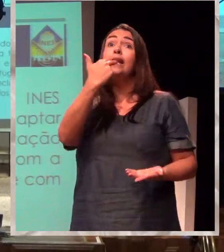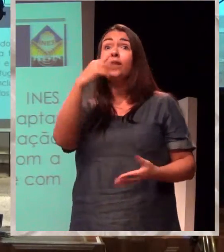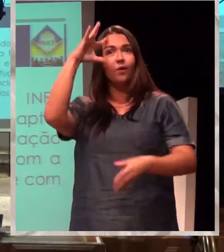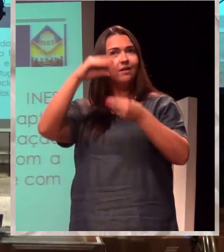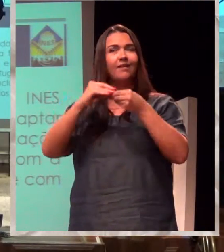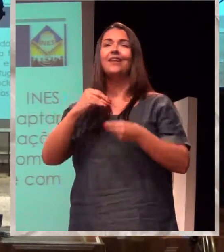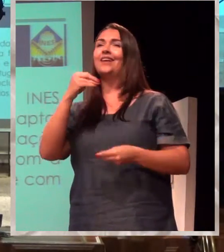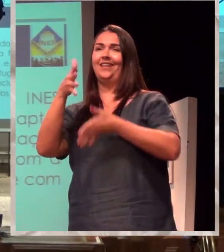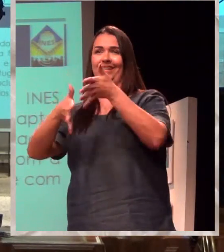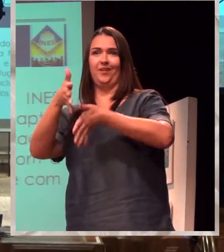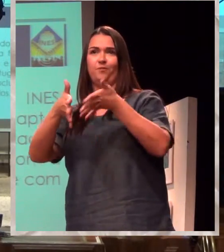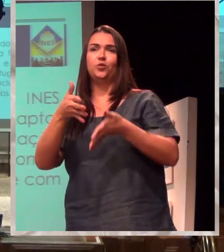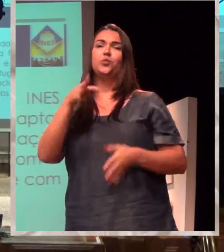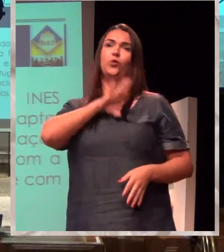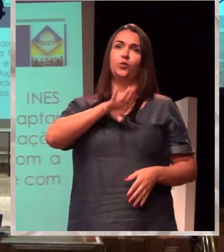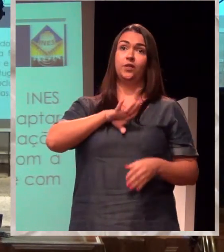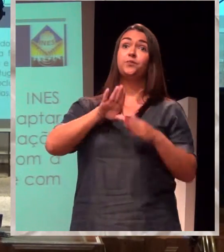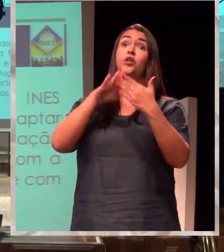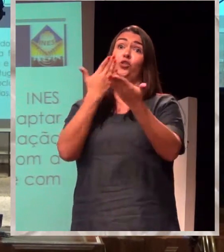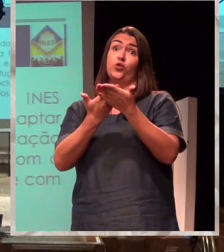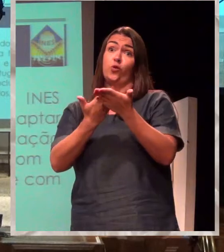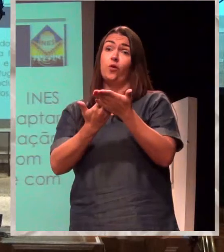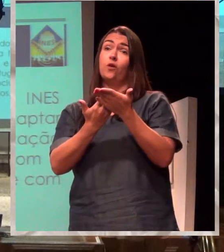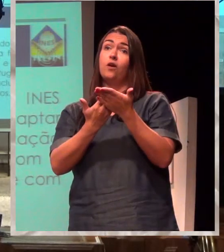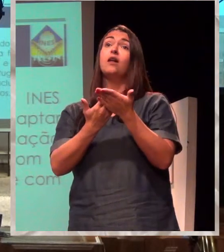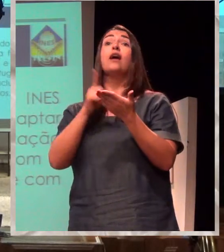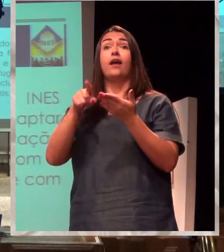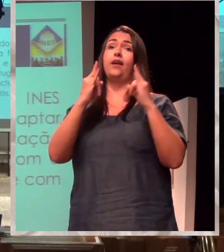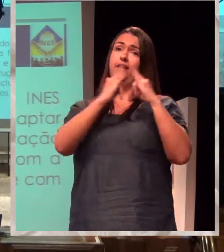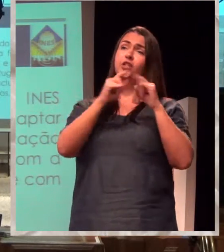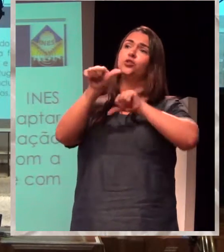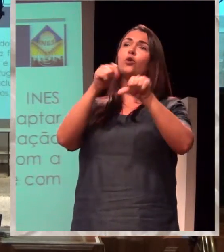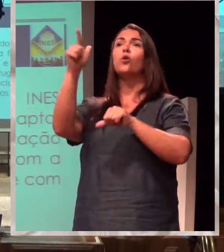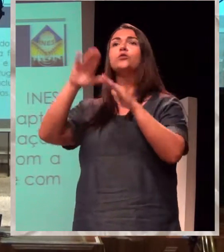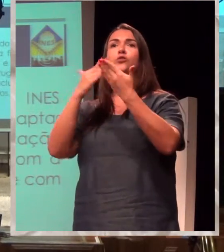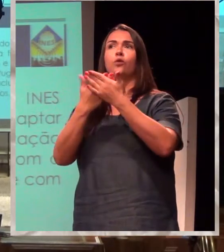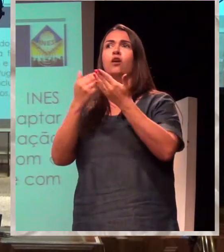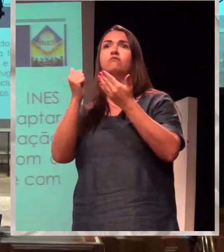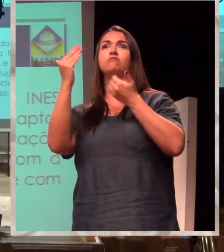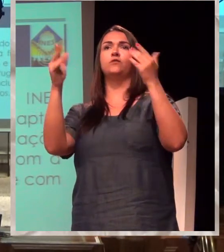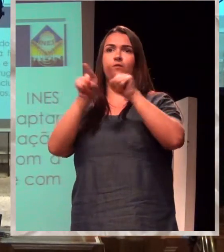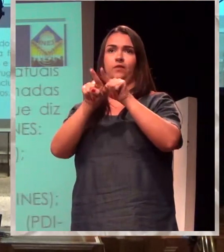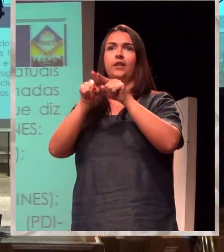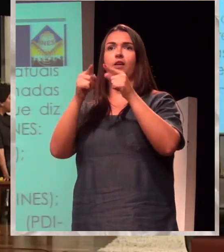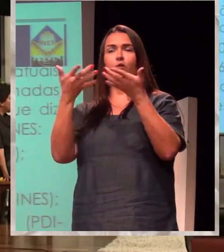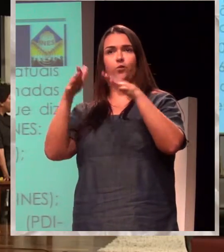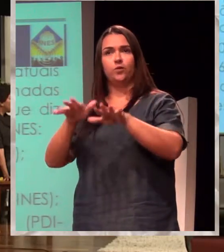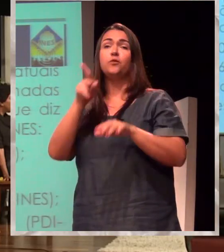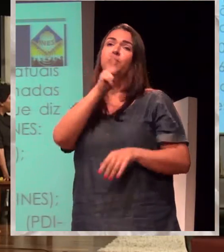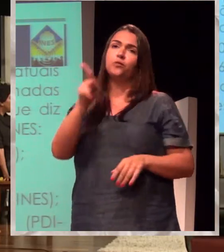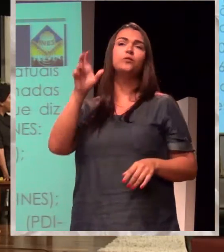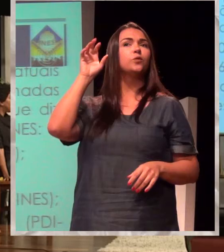digo, Libras e português, com a escola INES e escolas ditas inclusivas, e com os professores ouvintes e surdos.